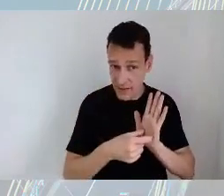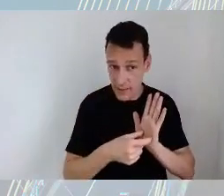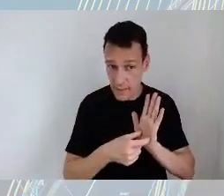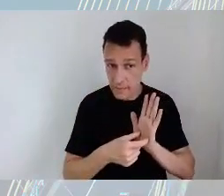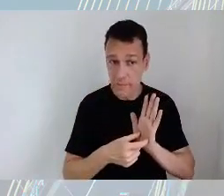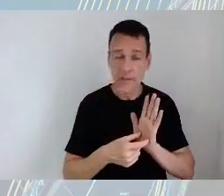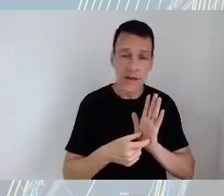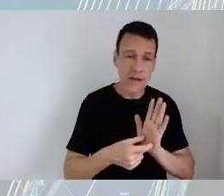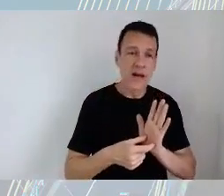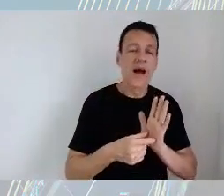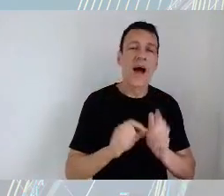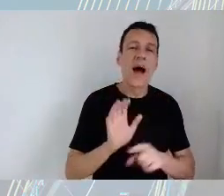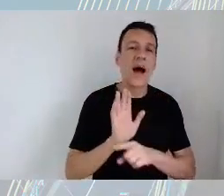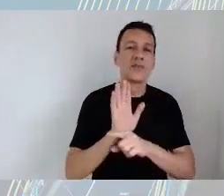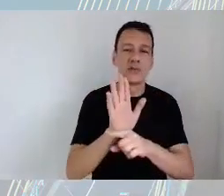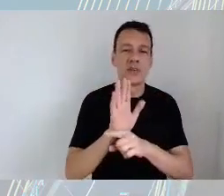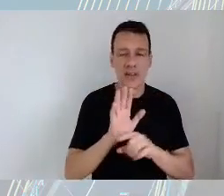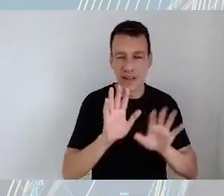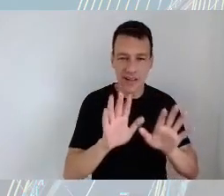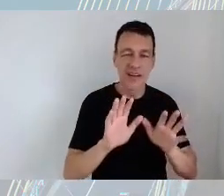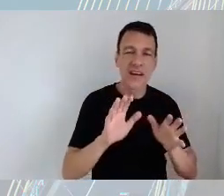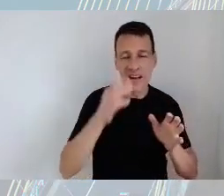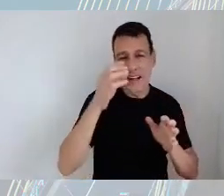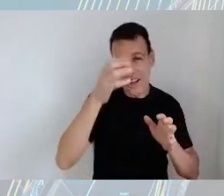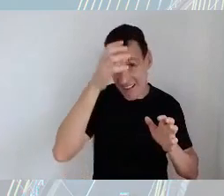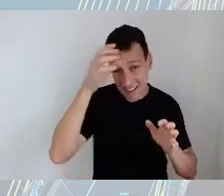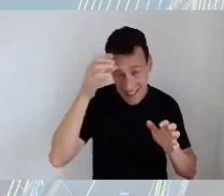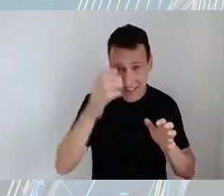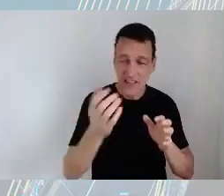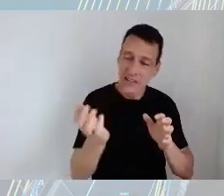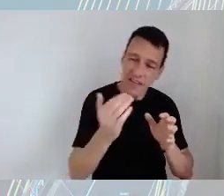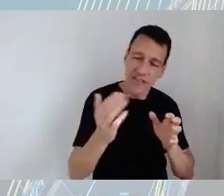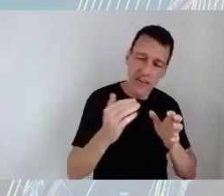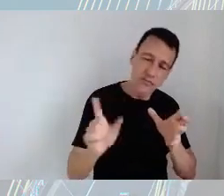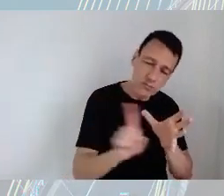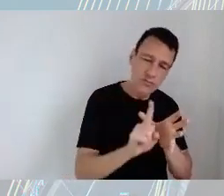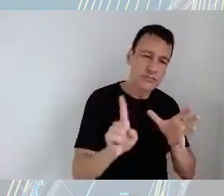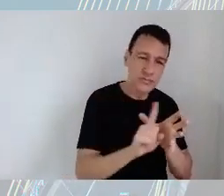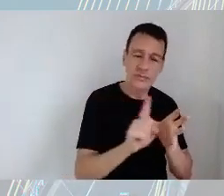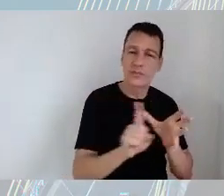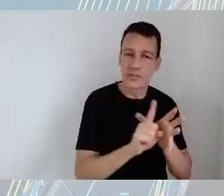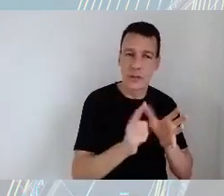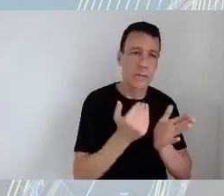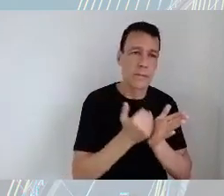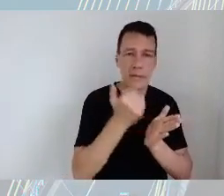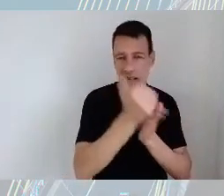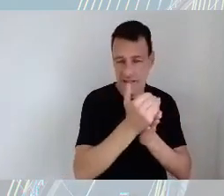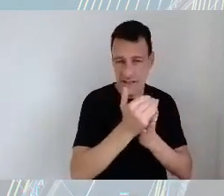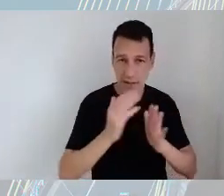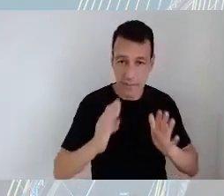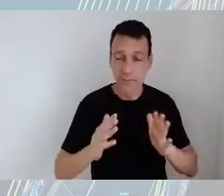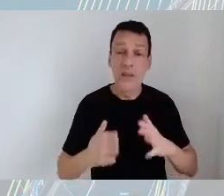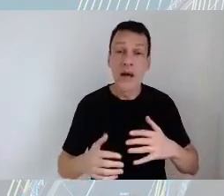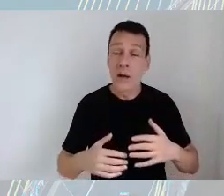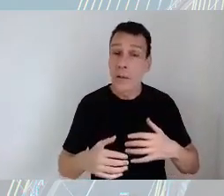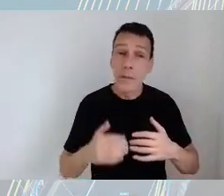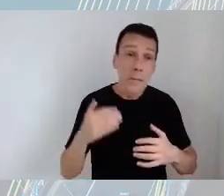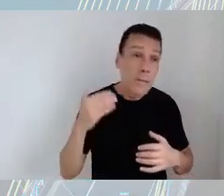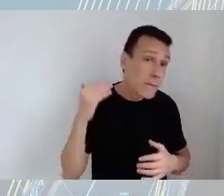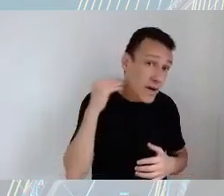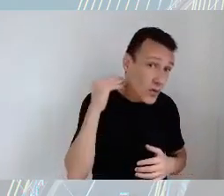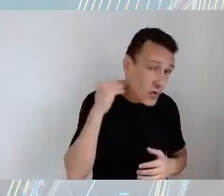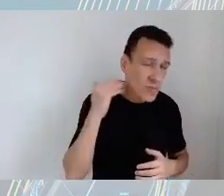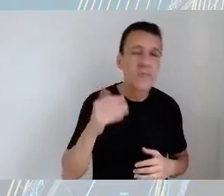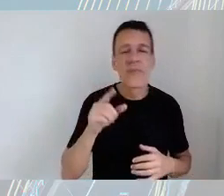clientes, né? Então, basicamente, eu acho que a característica do setor bancário é uma característica um pouco diferente que a gente chama de mercado offline, né?